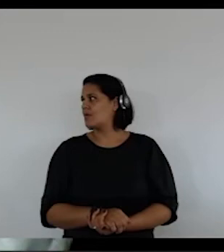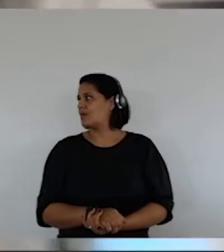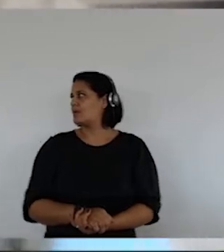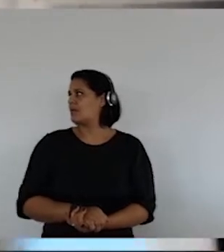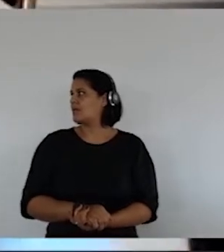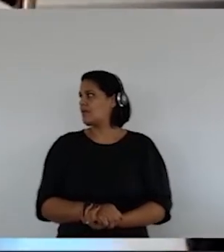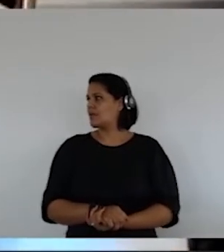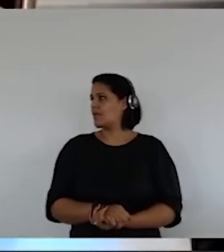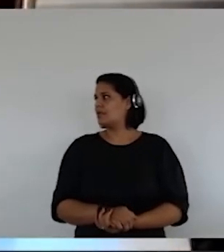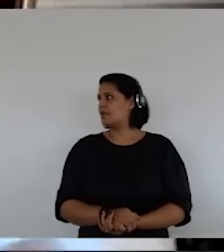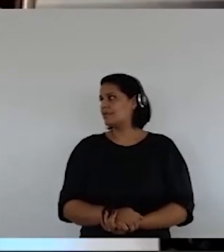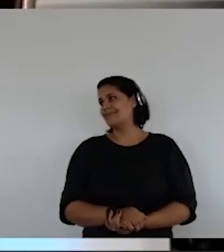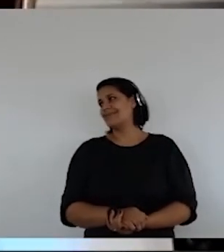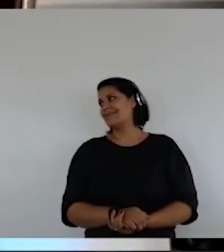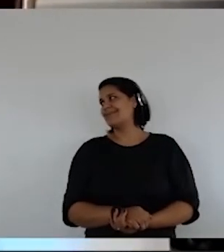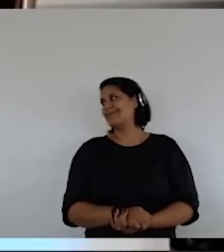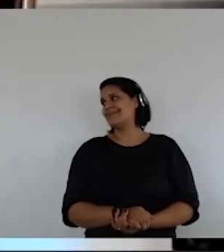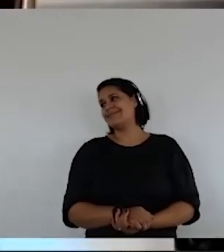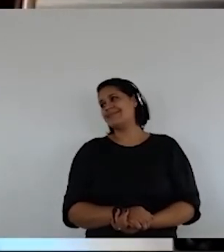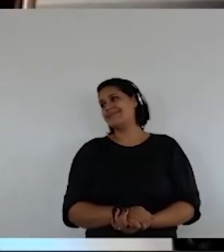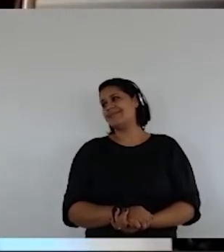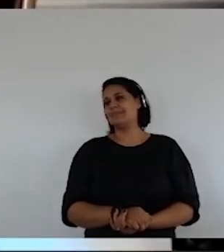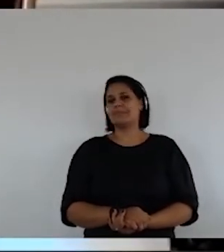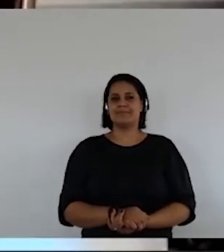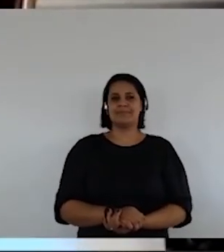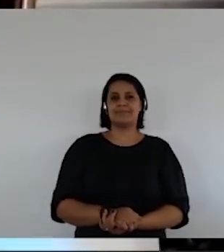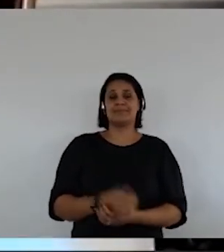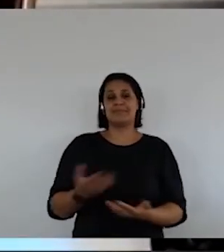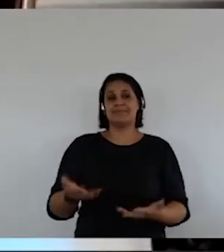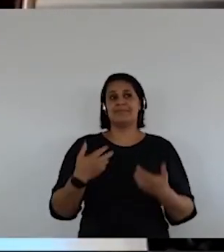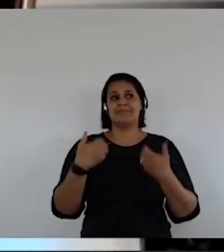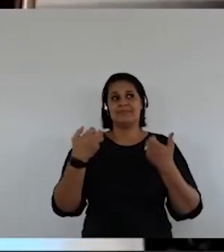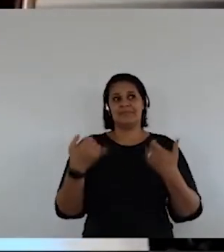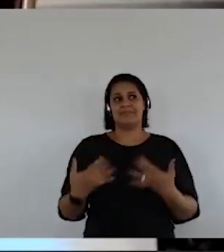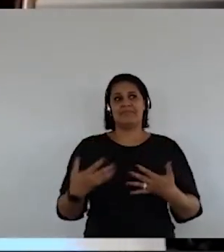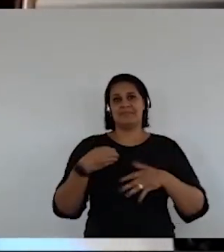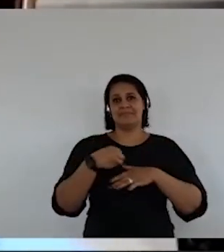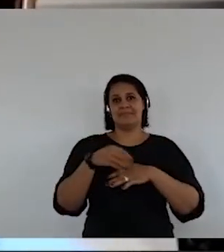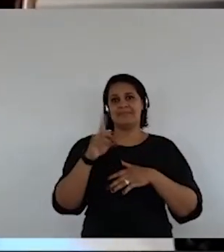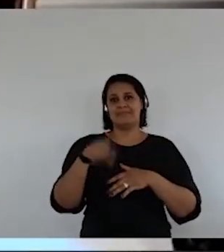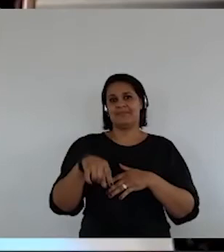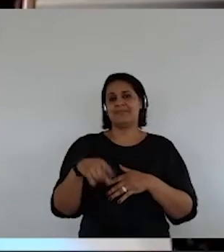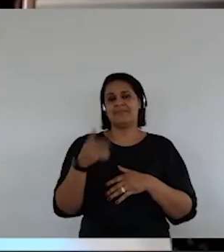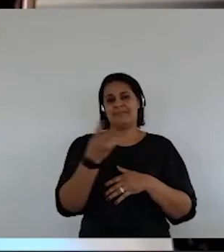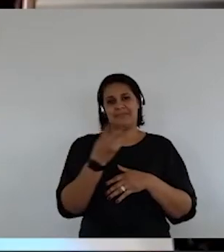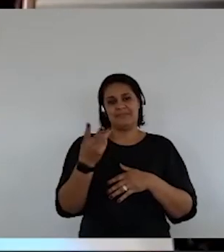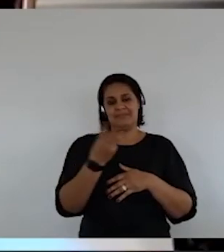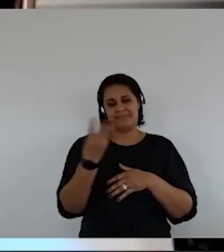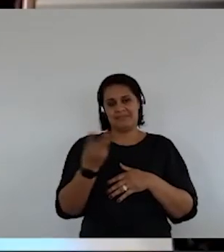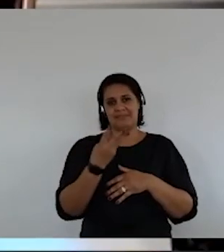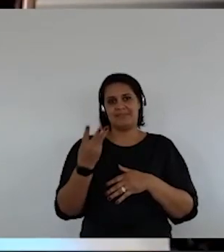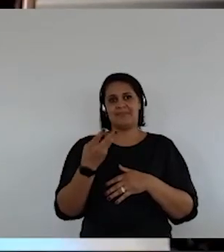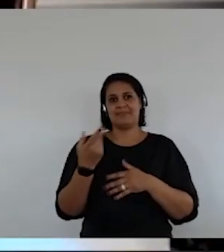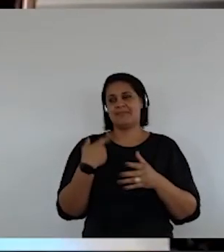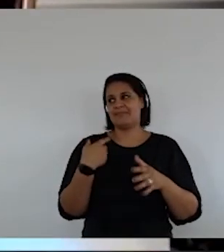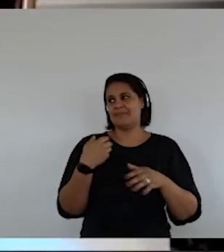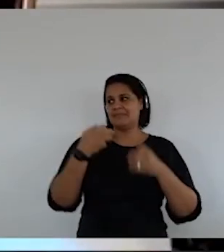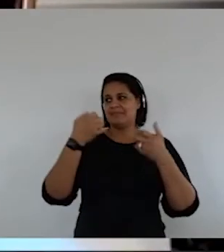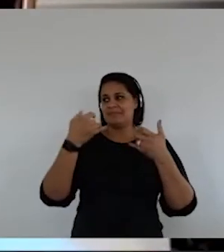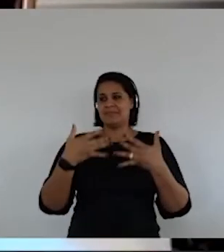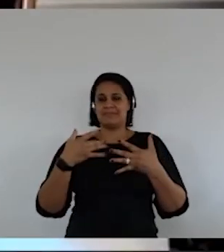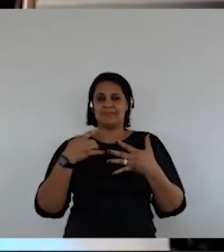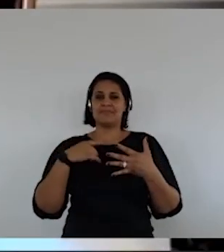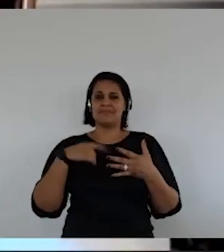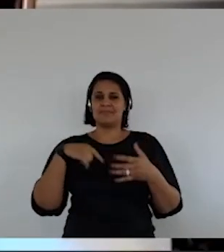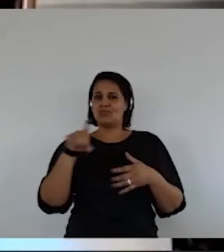Muito obrigada. Só para terminar, foi com gosto que ouvi os ilustres conferencistas e não há dúvida que os